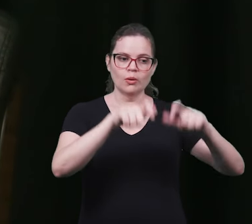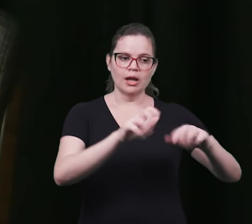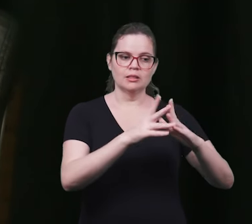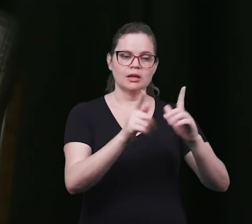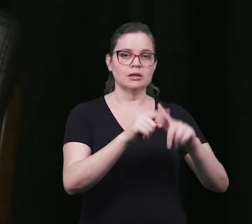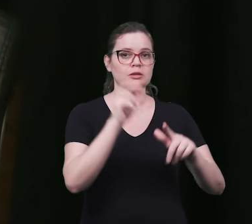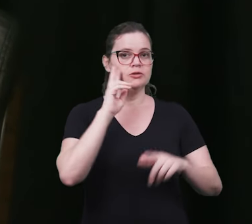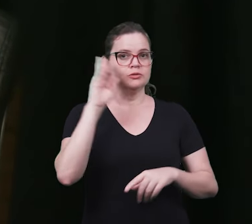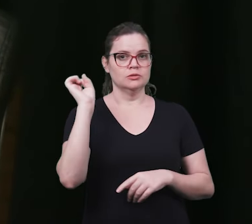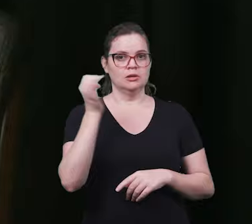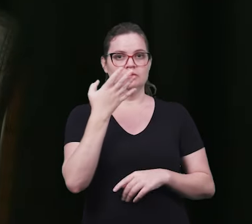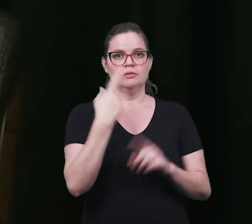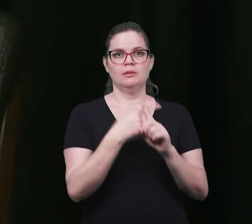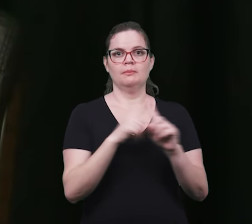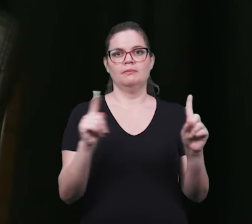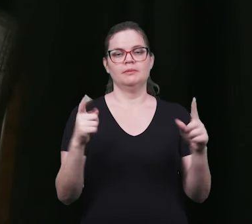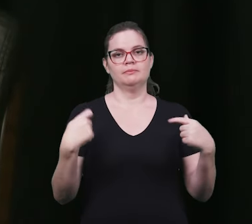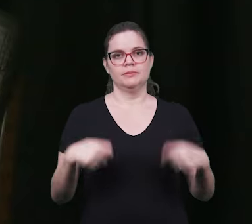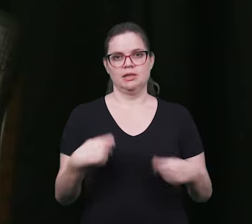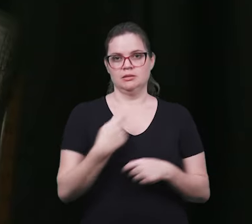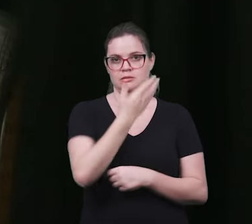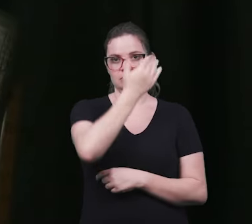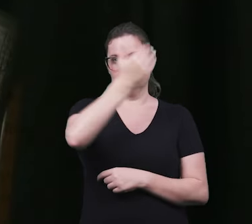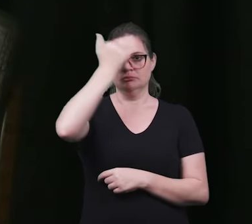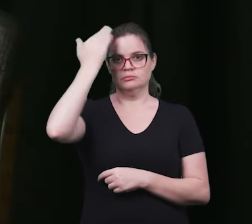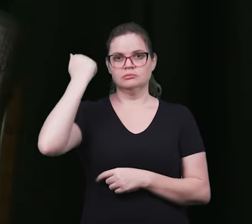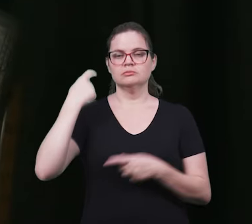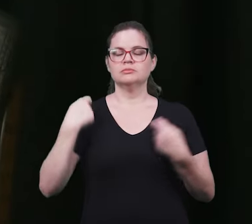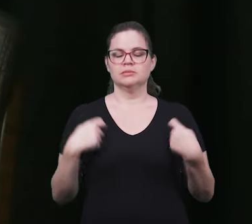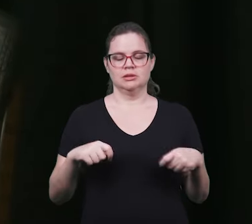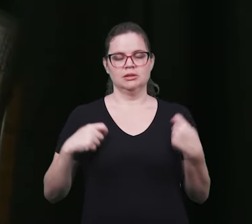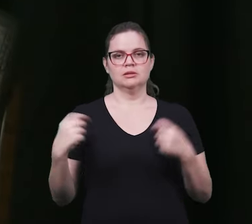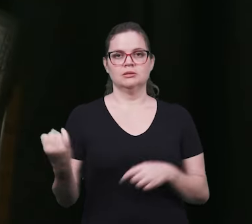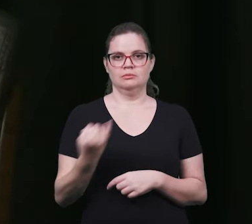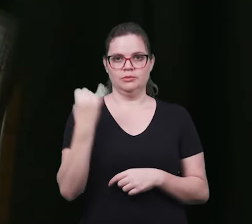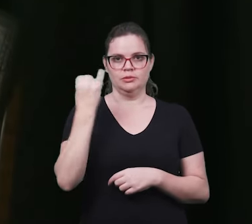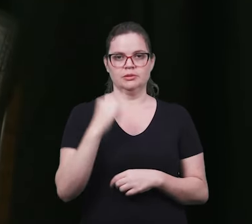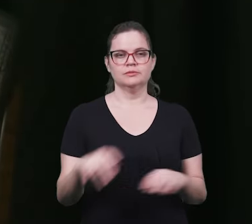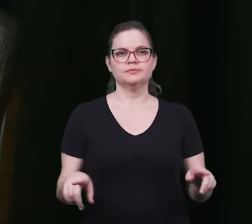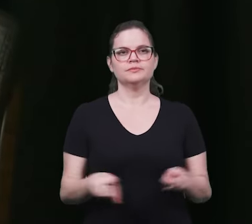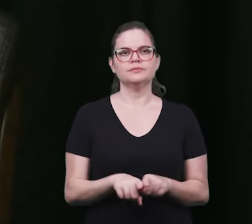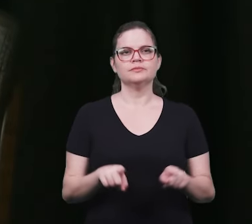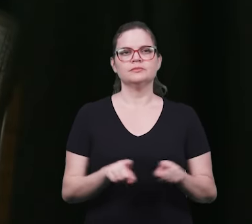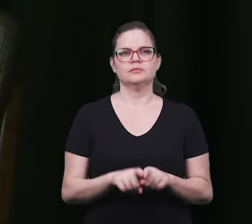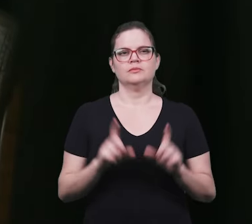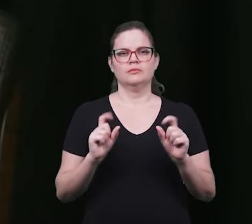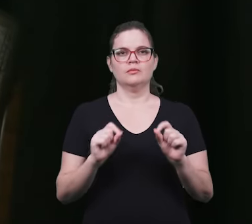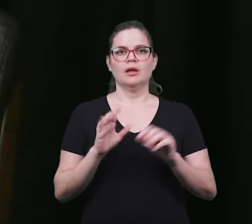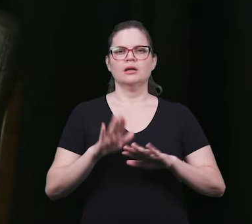deu, mas com sabedoria. Isso é muito Amém. importante. E uma coisa,